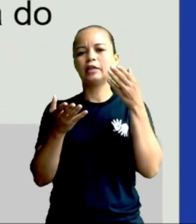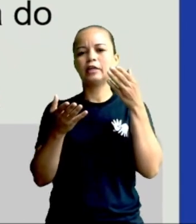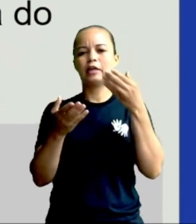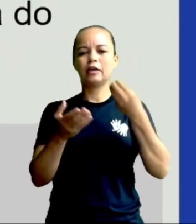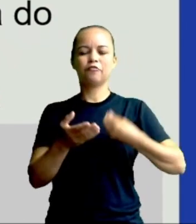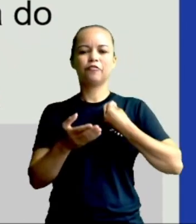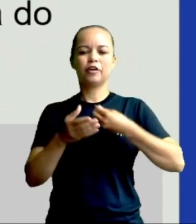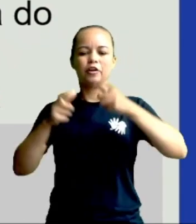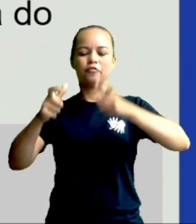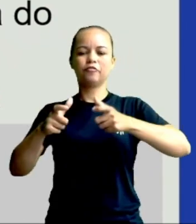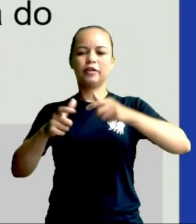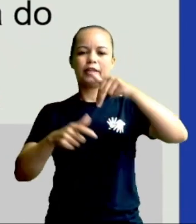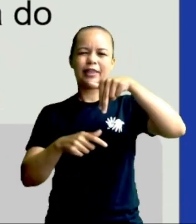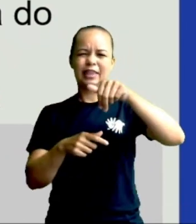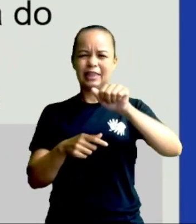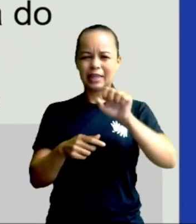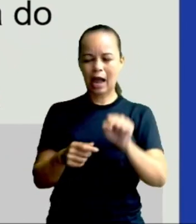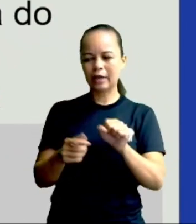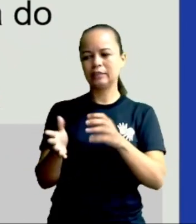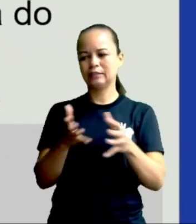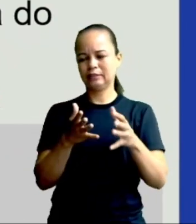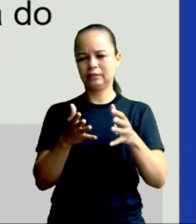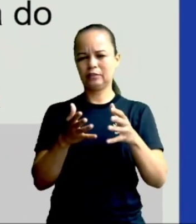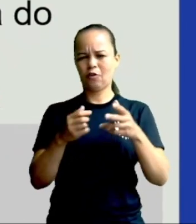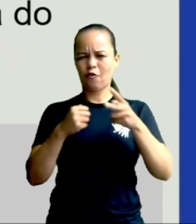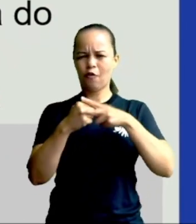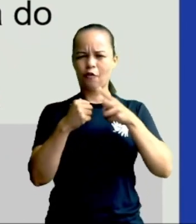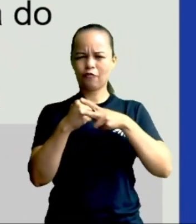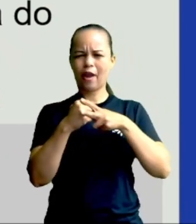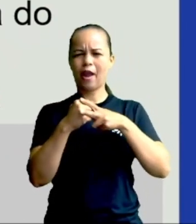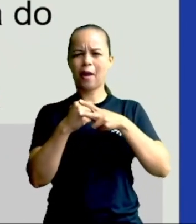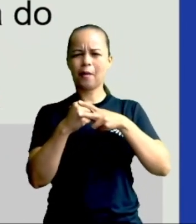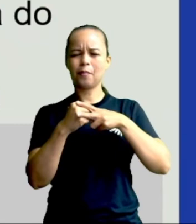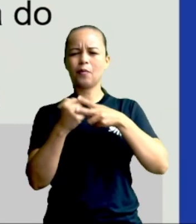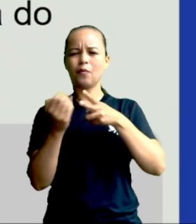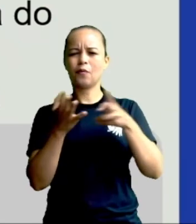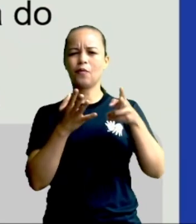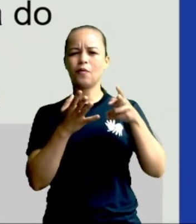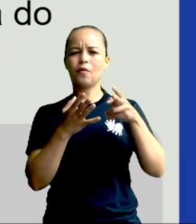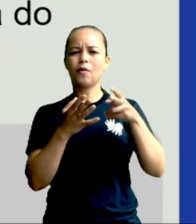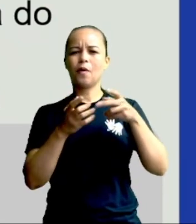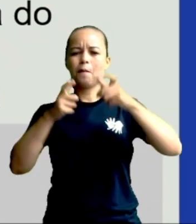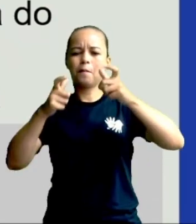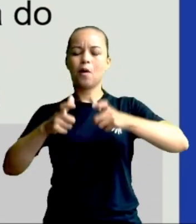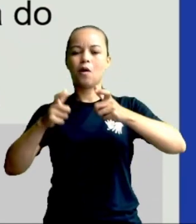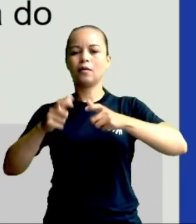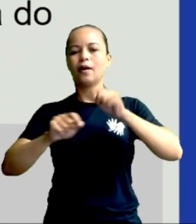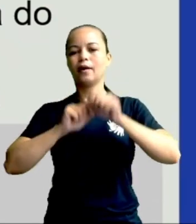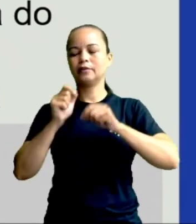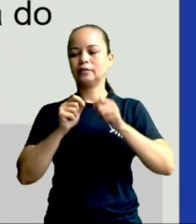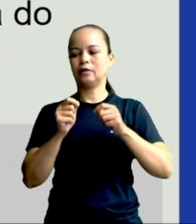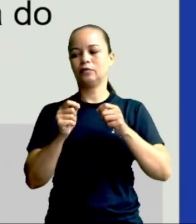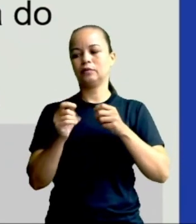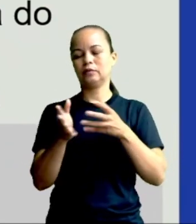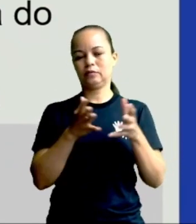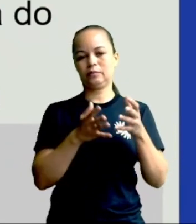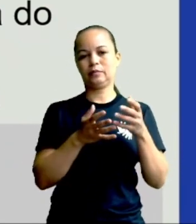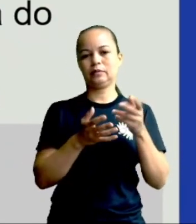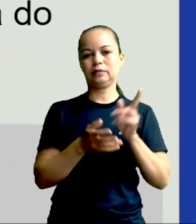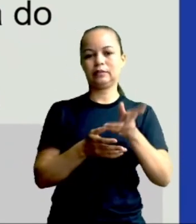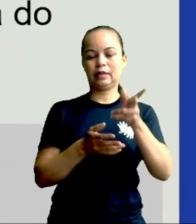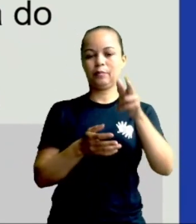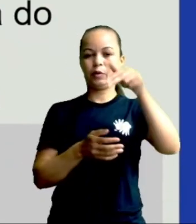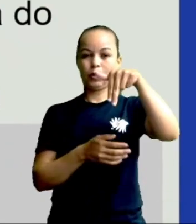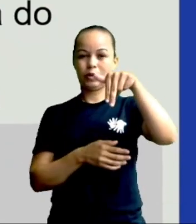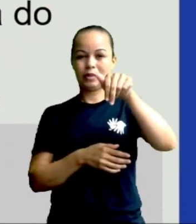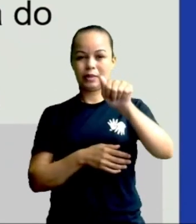verbo morar verbo morar Ele sempre vai receber a preposição em na ou no